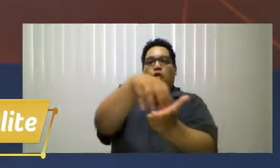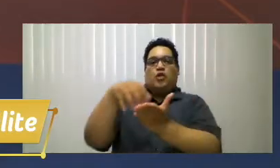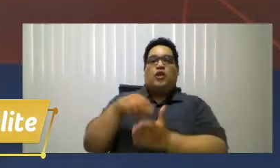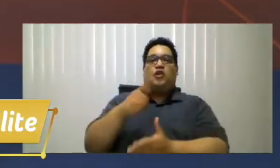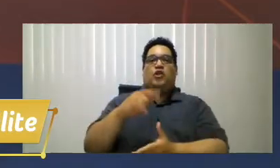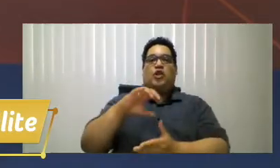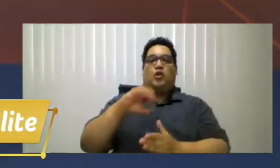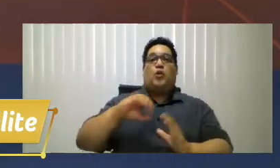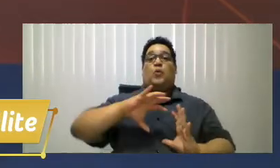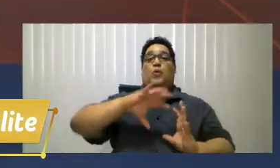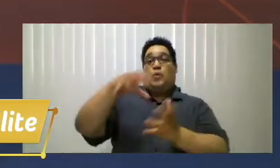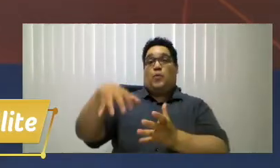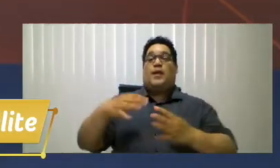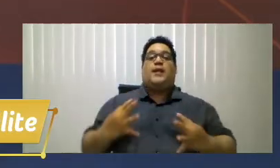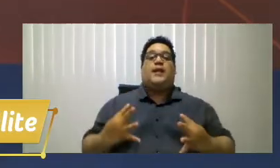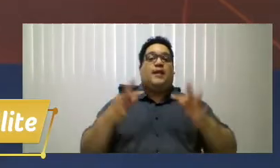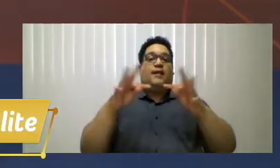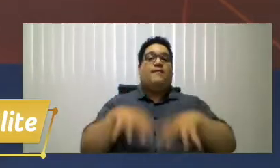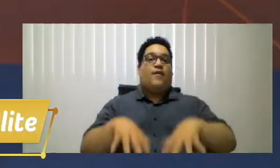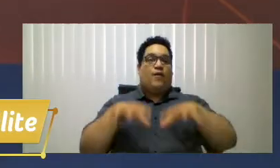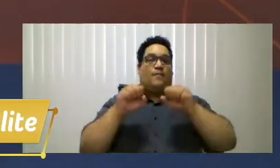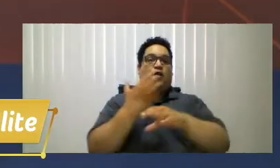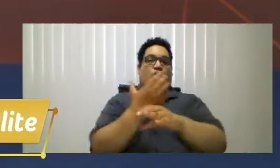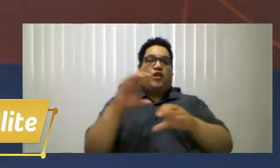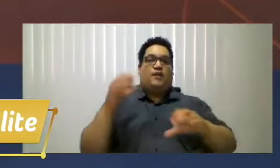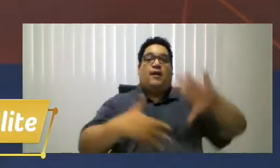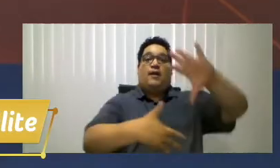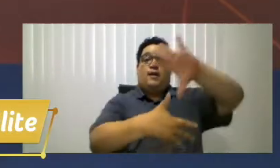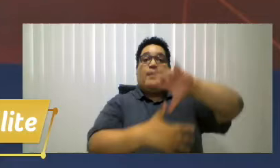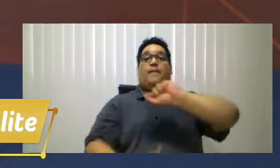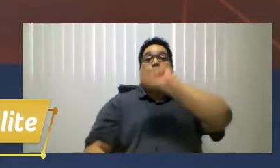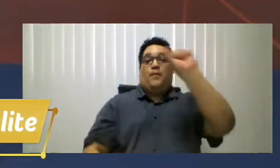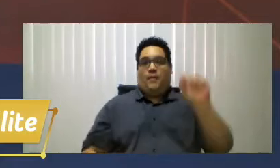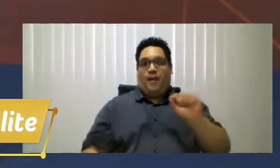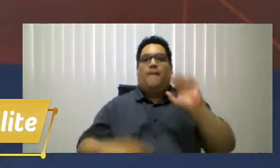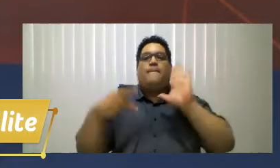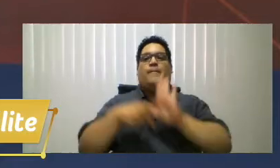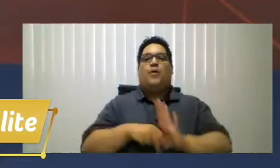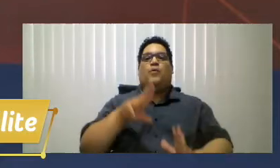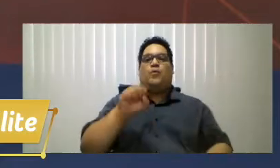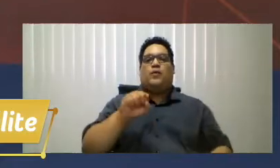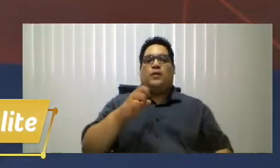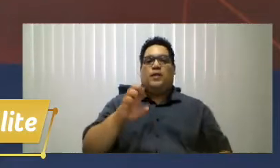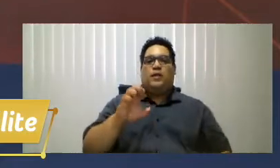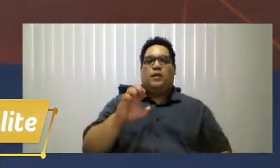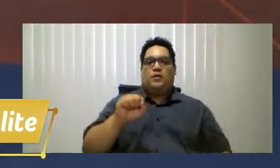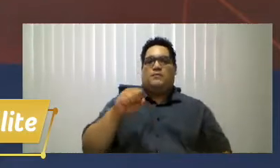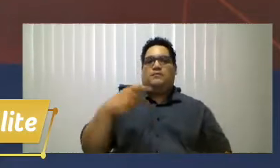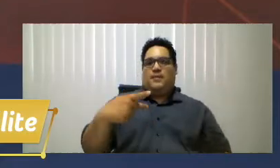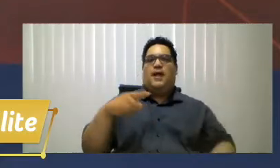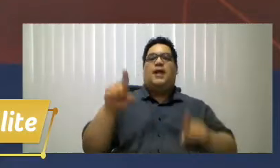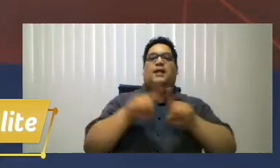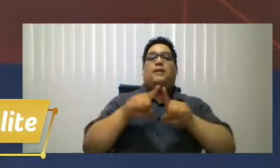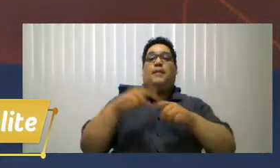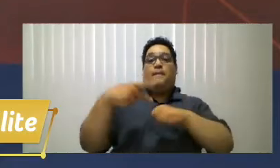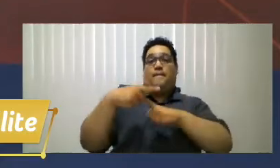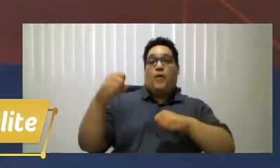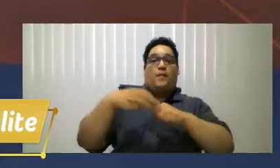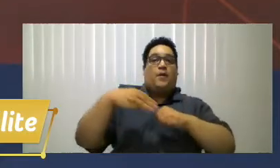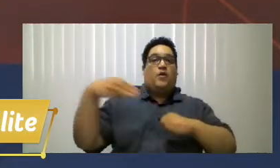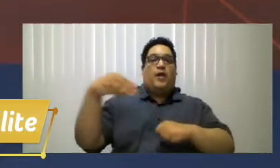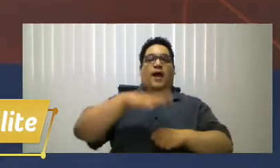Geotecnologia. Tem a graduação em Engenharia Cartográfica pela Unesp, pós-graduação em mestrado em